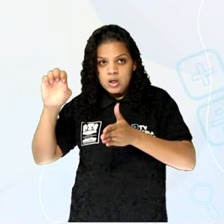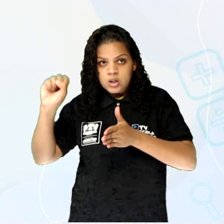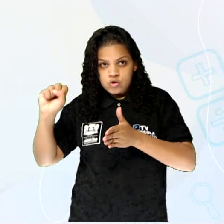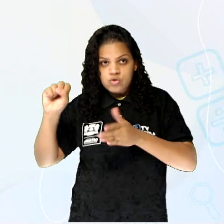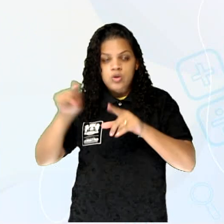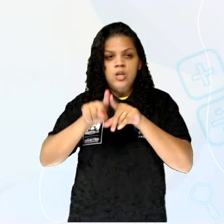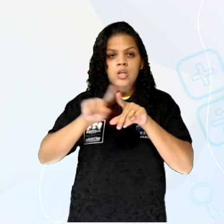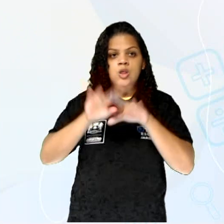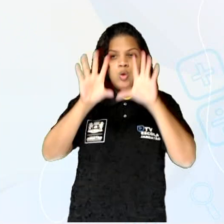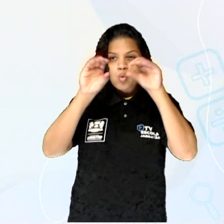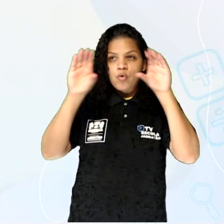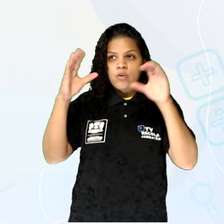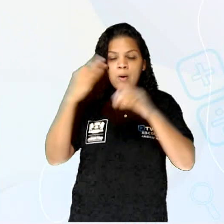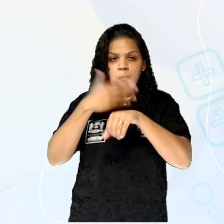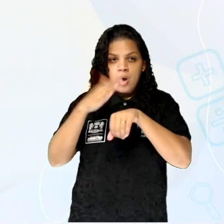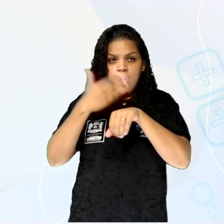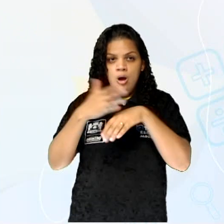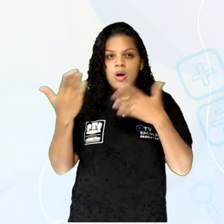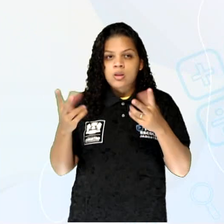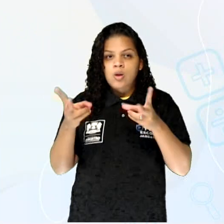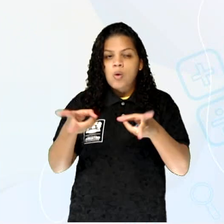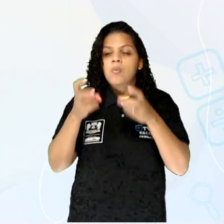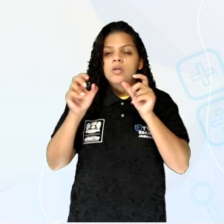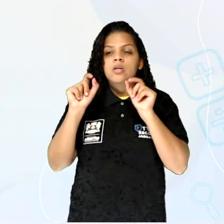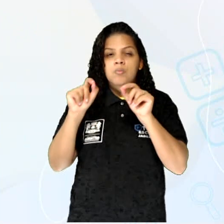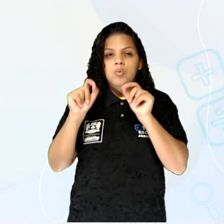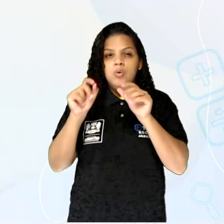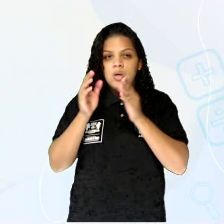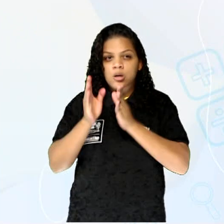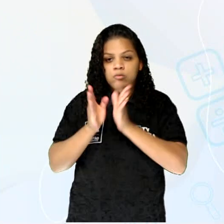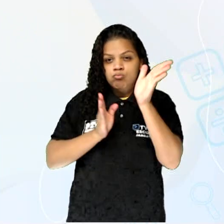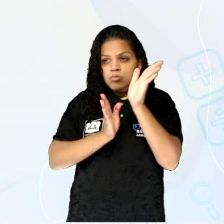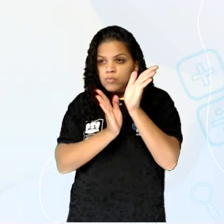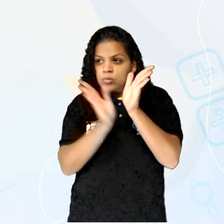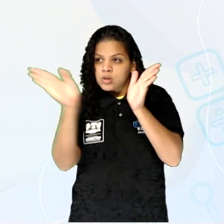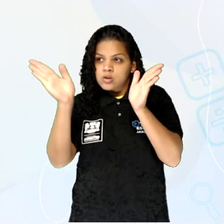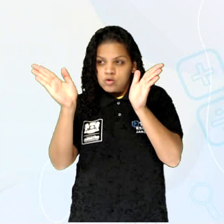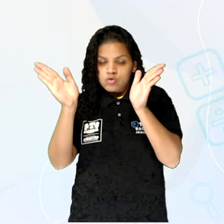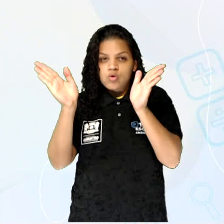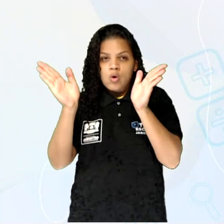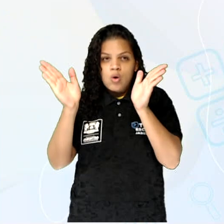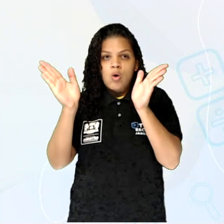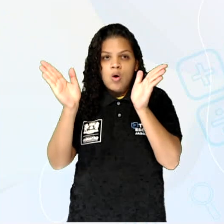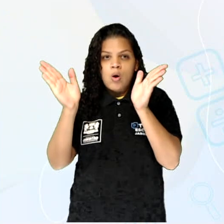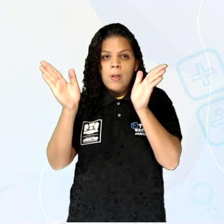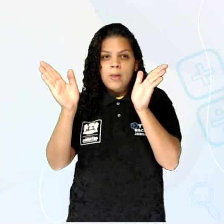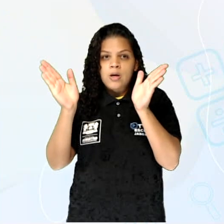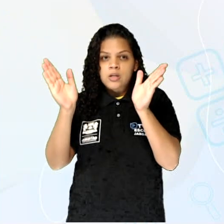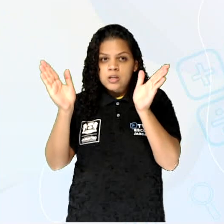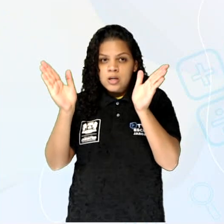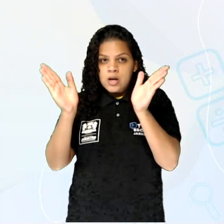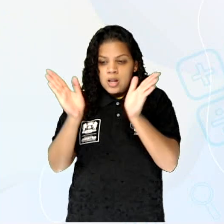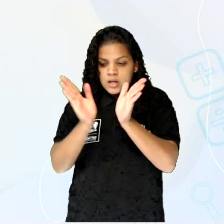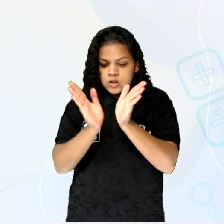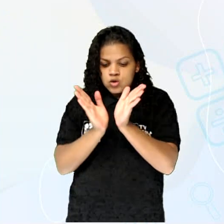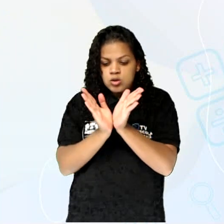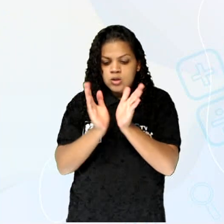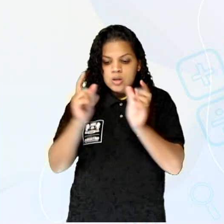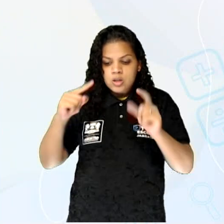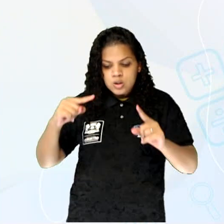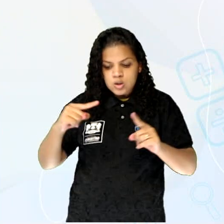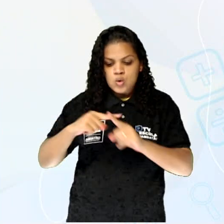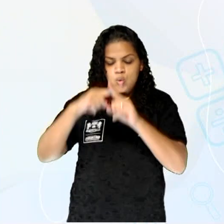nos dão a ideia de que elas são Avenidas concorrentes pois se cruzam em um